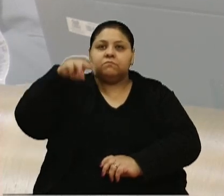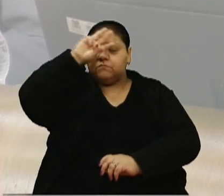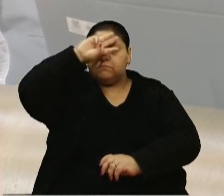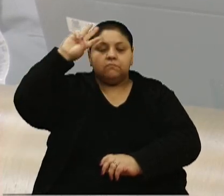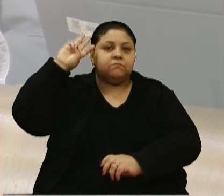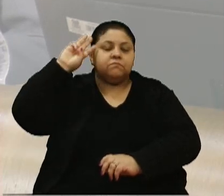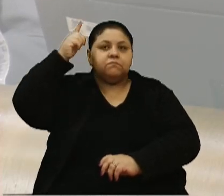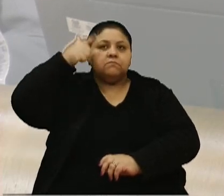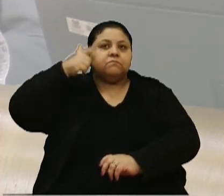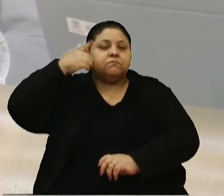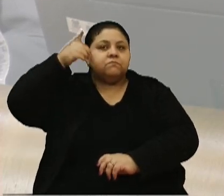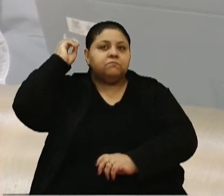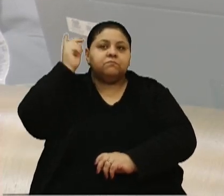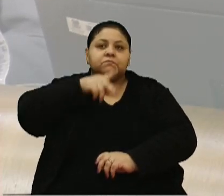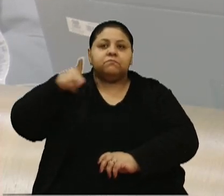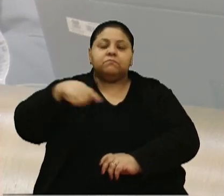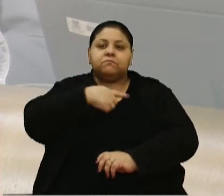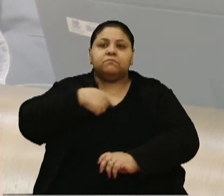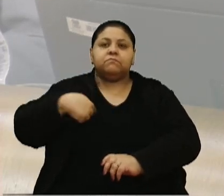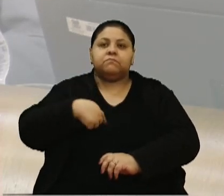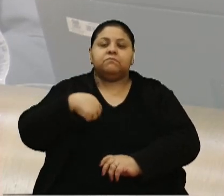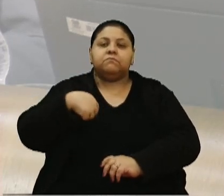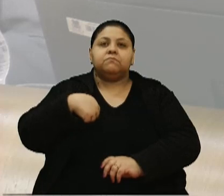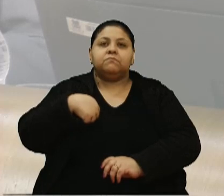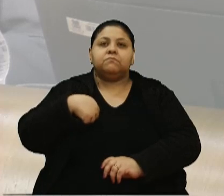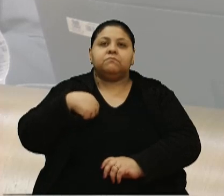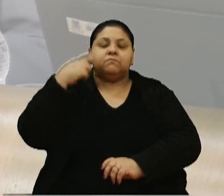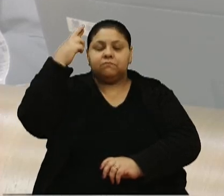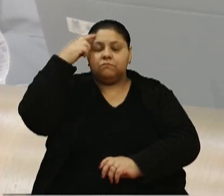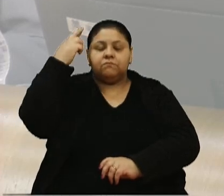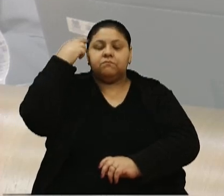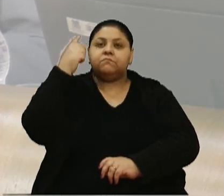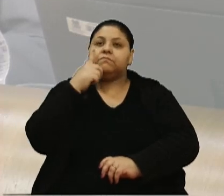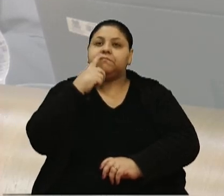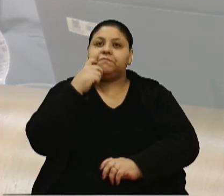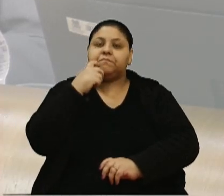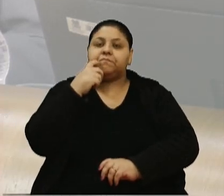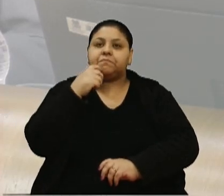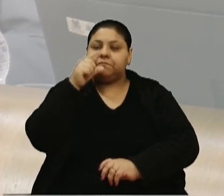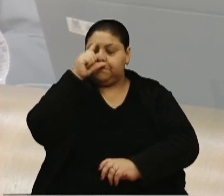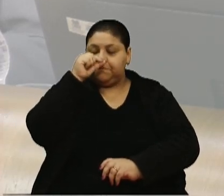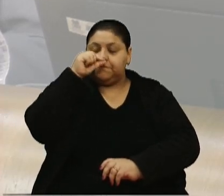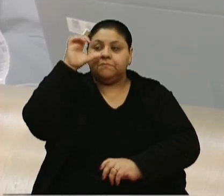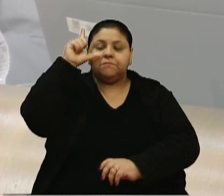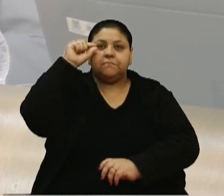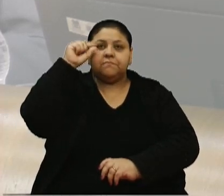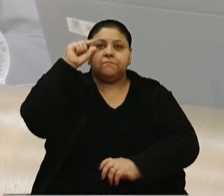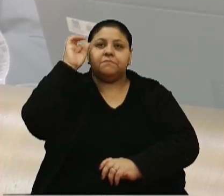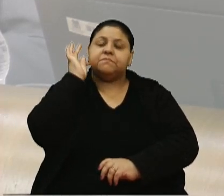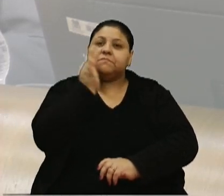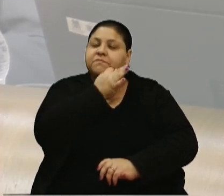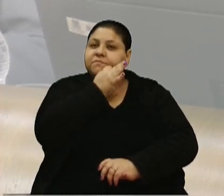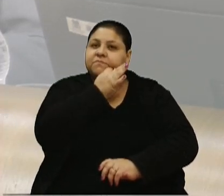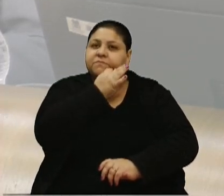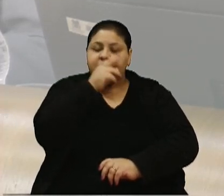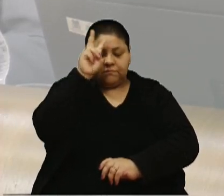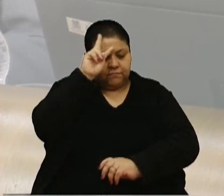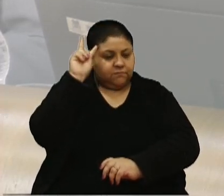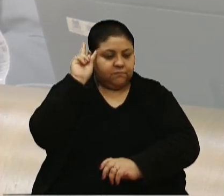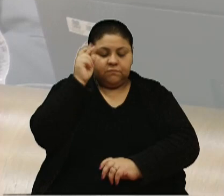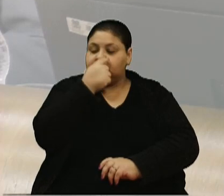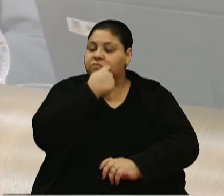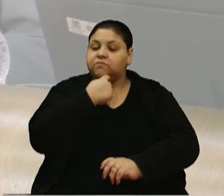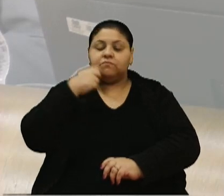Valim, Lucas Carenhato, Lucas Dil, Professor Zanquim, Rafael Bueno, Rose Frigeri, Sandro Fantinel, Scalco, Tatiane Frisso, Velocino Ex e